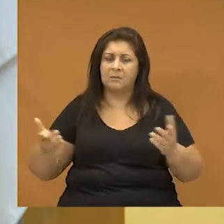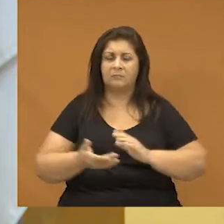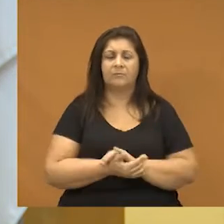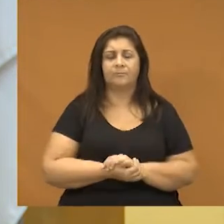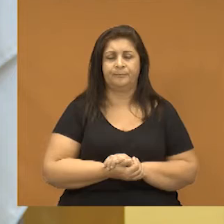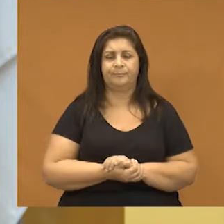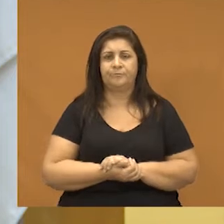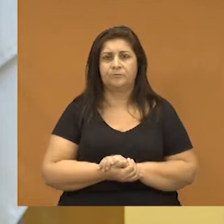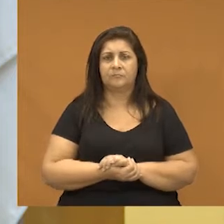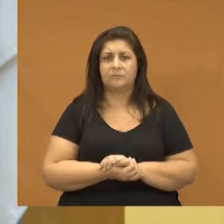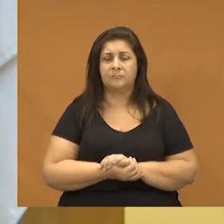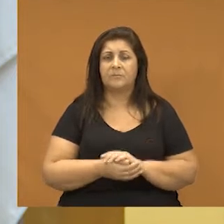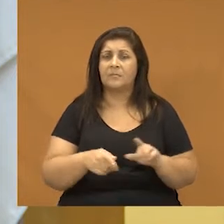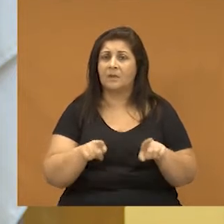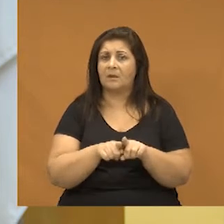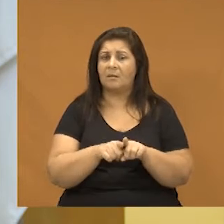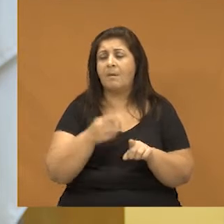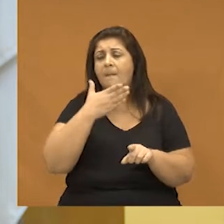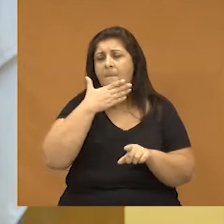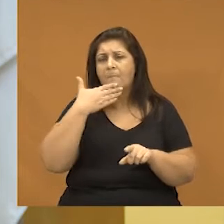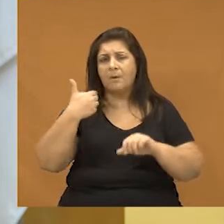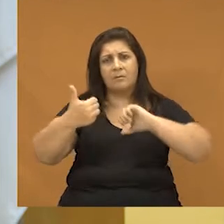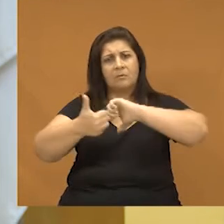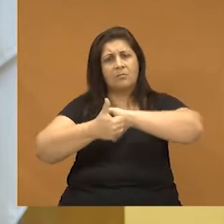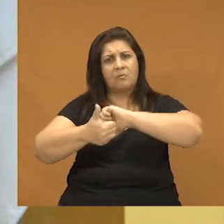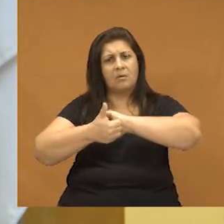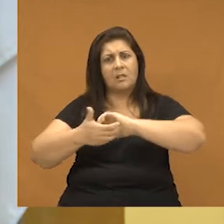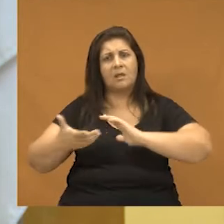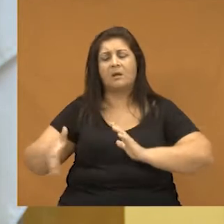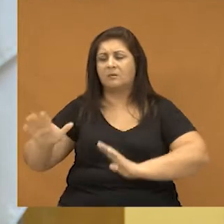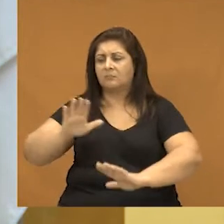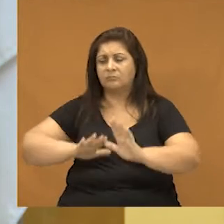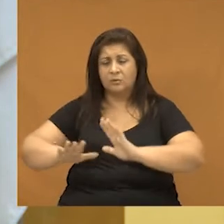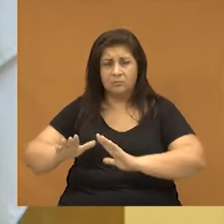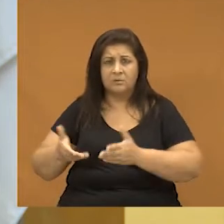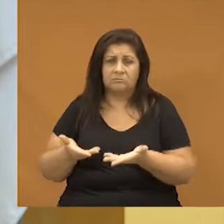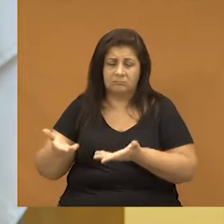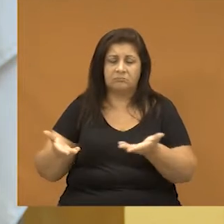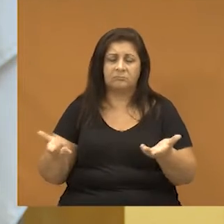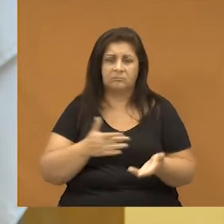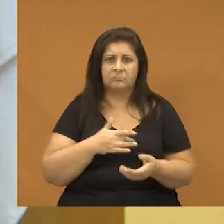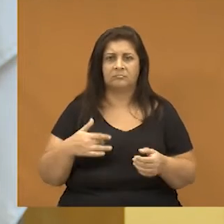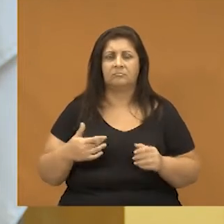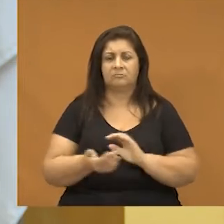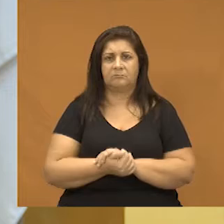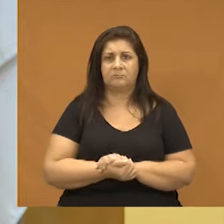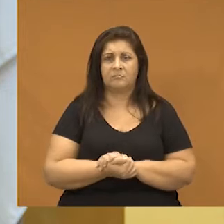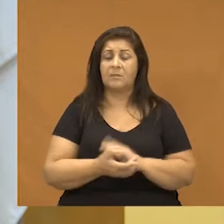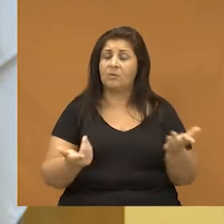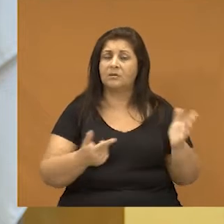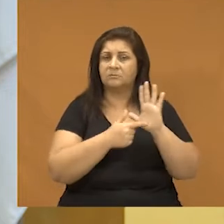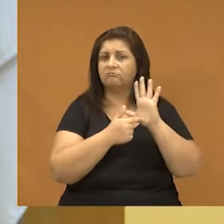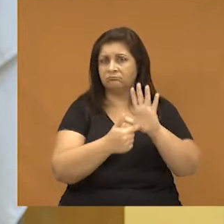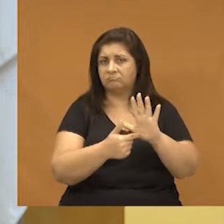de saúde, além de uma maior qualidade e dedicação ao serviço. É com essa